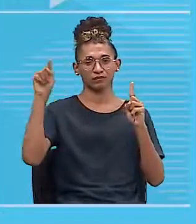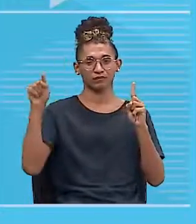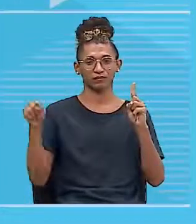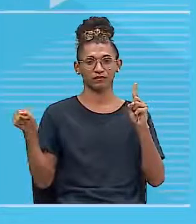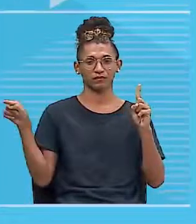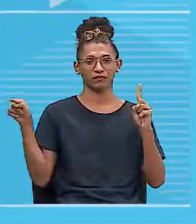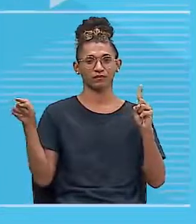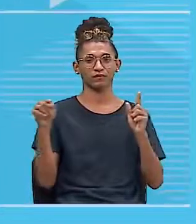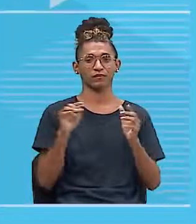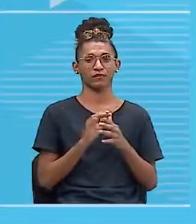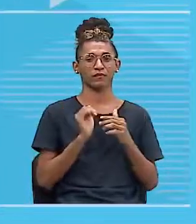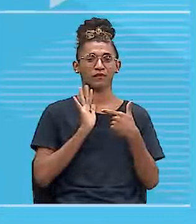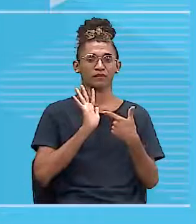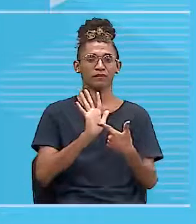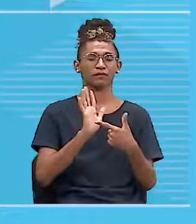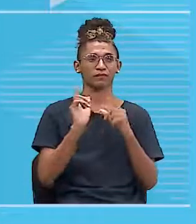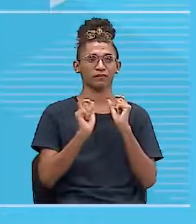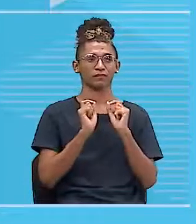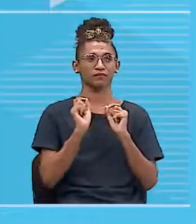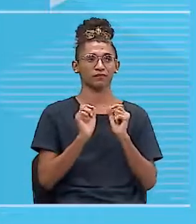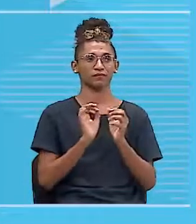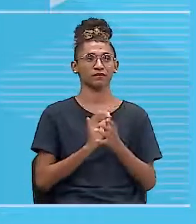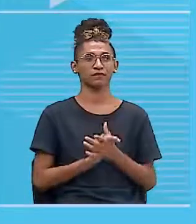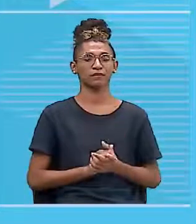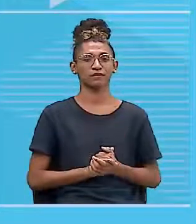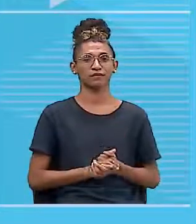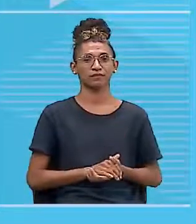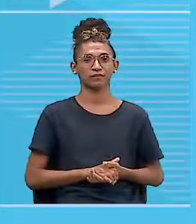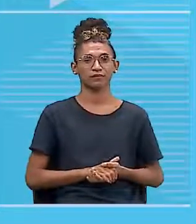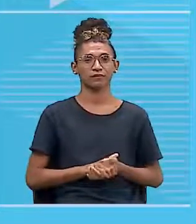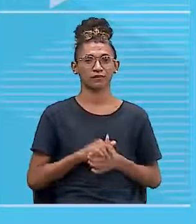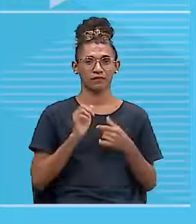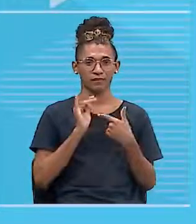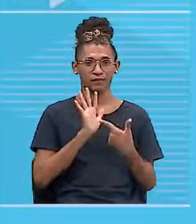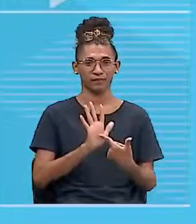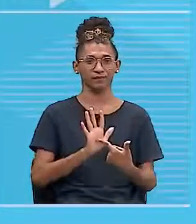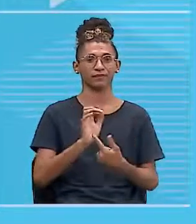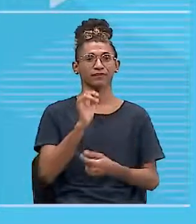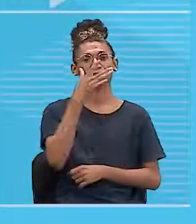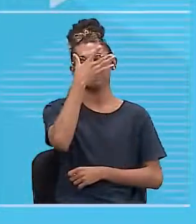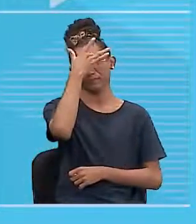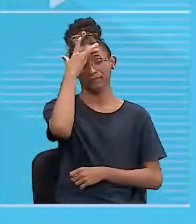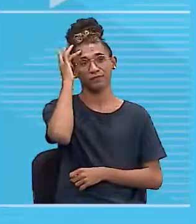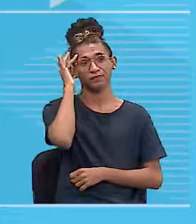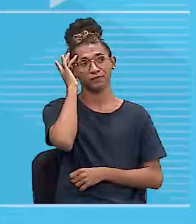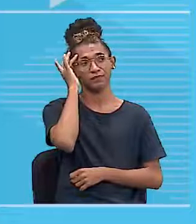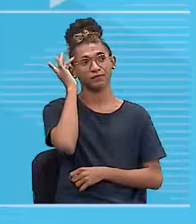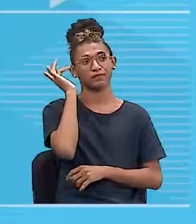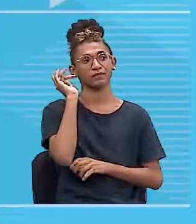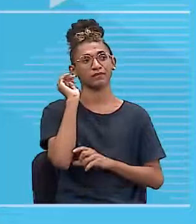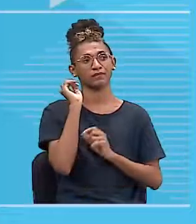essa linha mostra o que galera mostra quem está no trabalho de forma